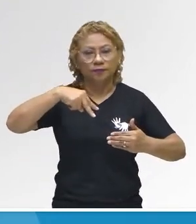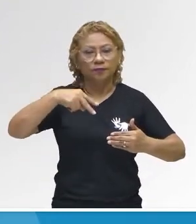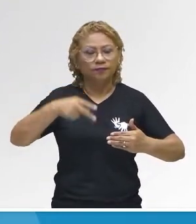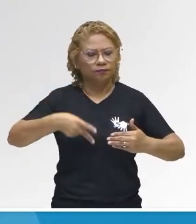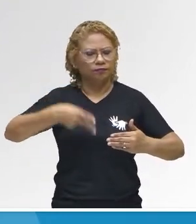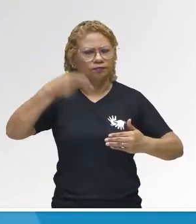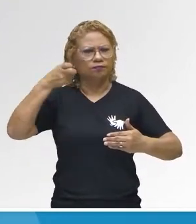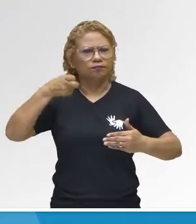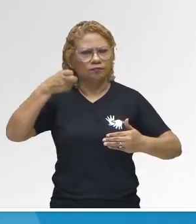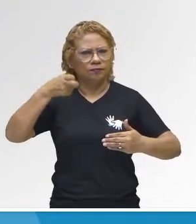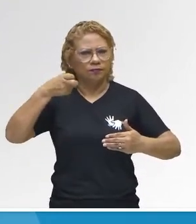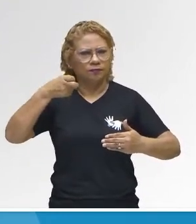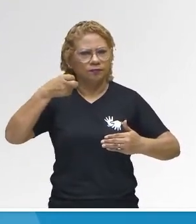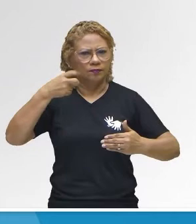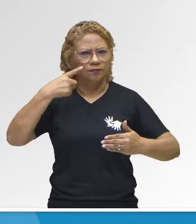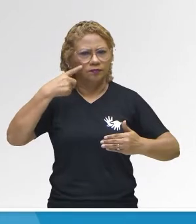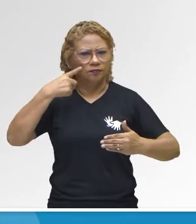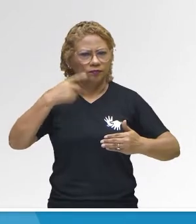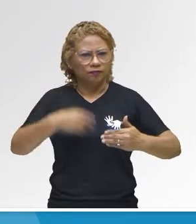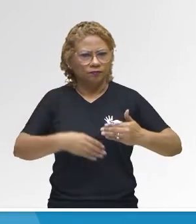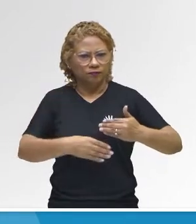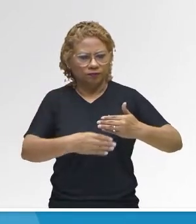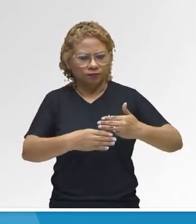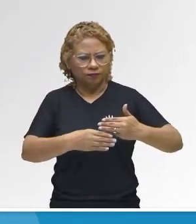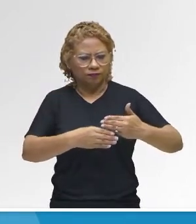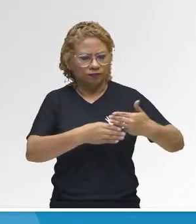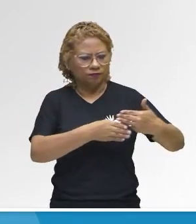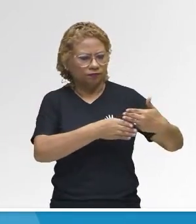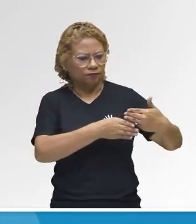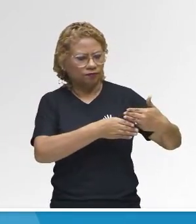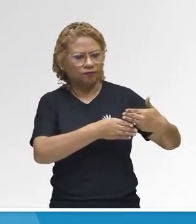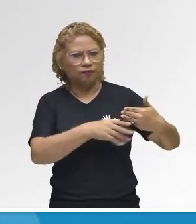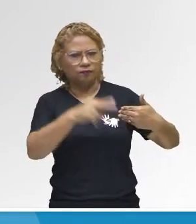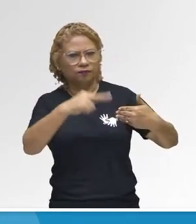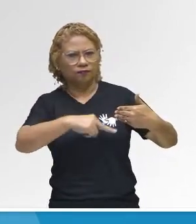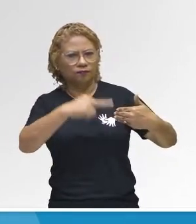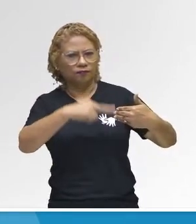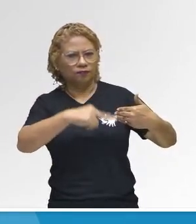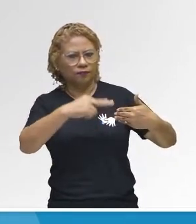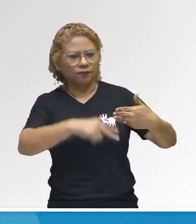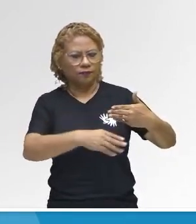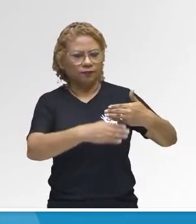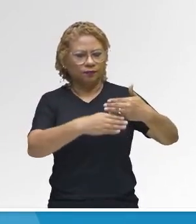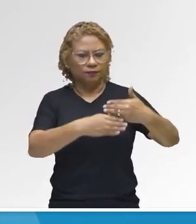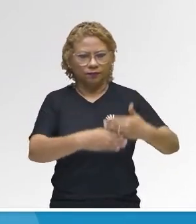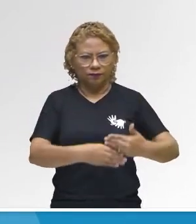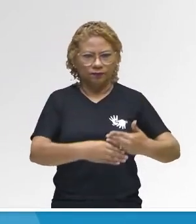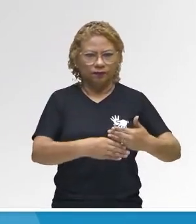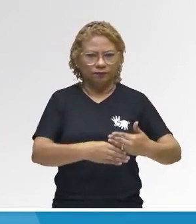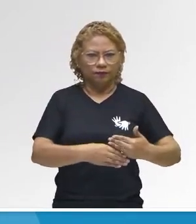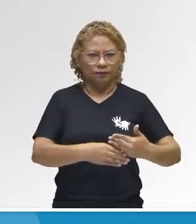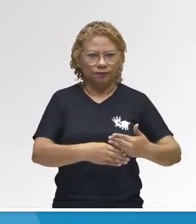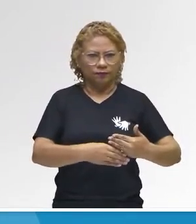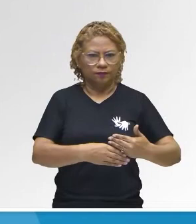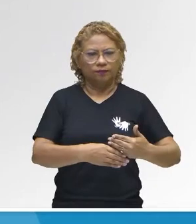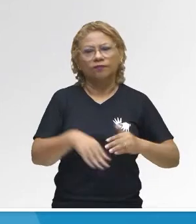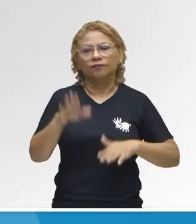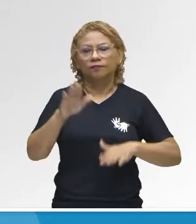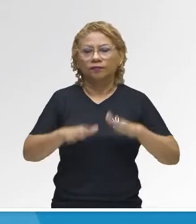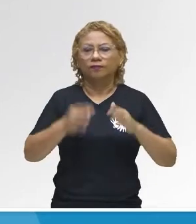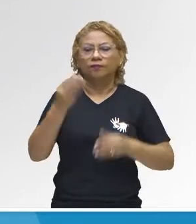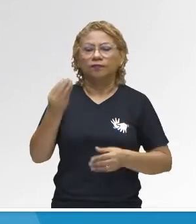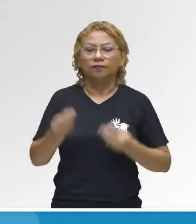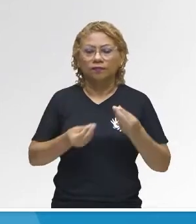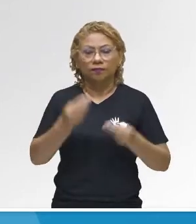plano alfa. Eu posso observar lateralmente, né? Como eu posso observar de cima também. Dependendo,